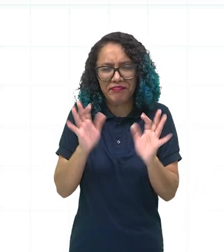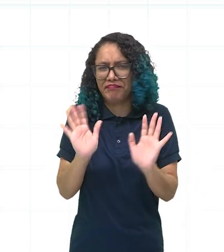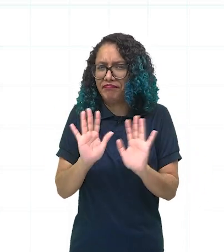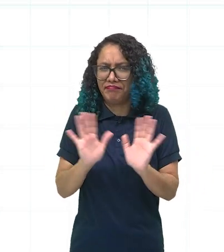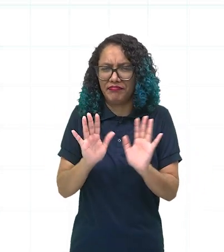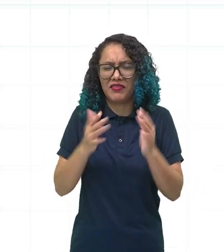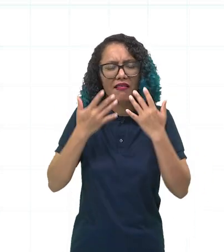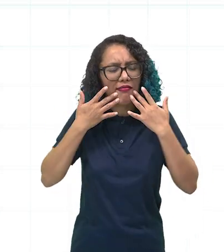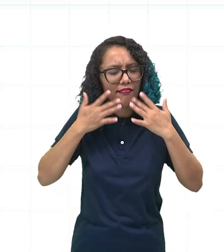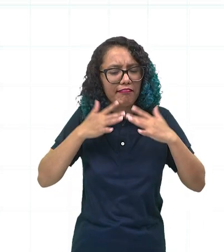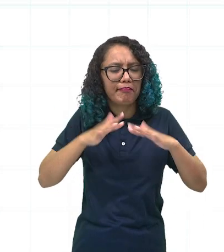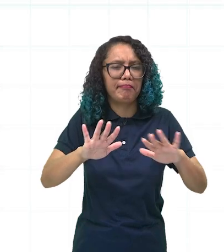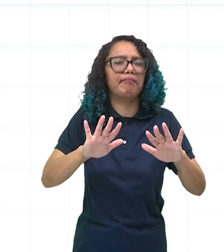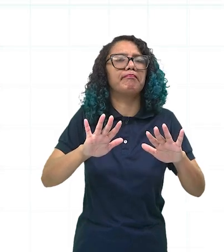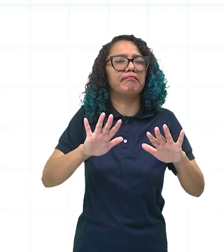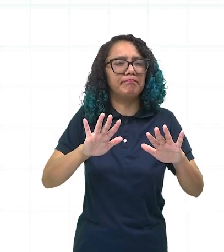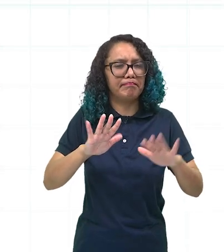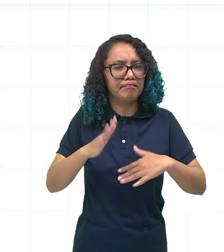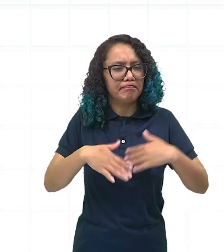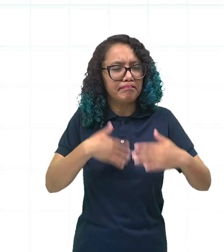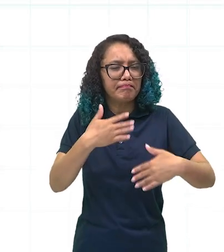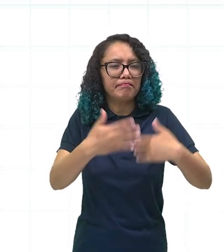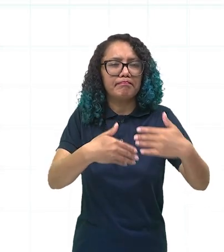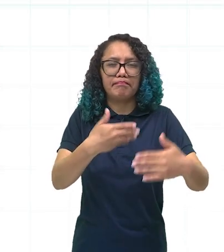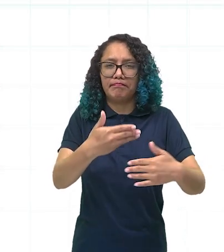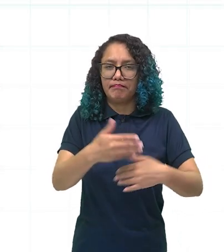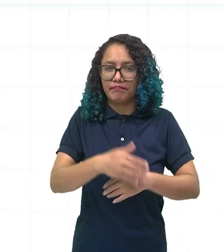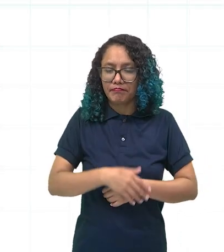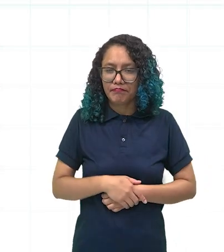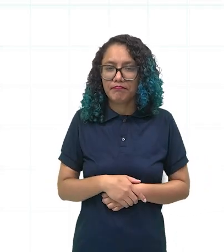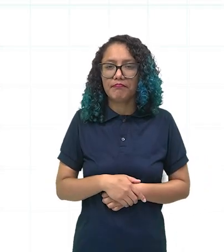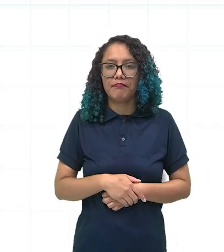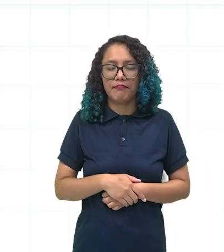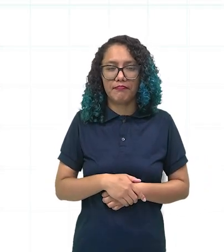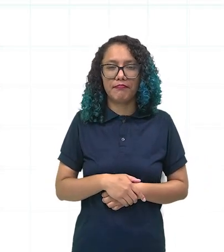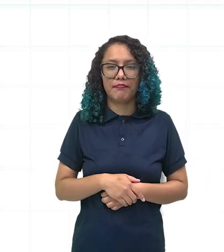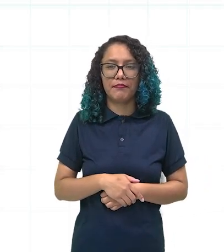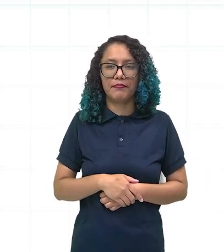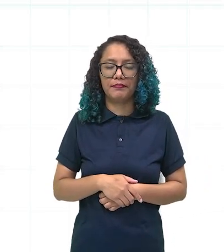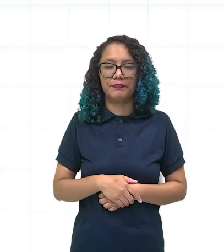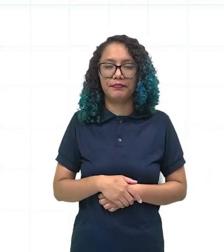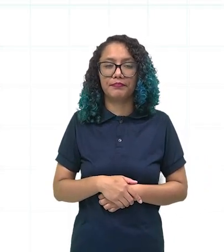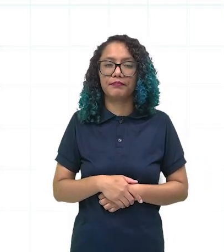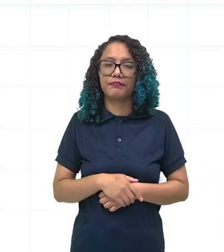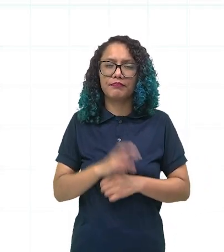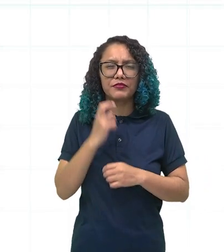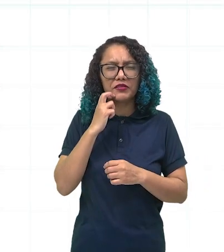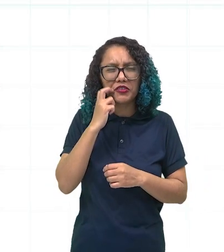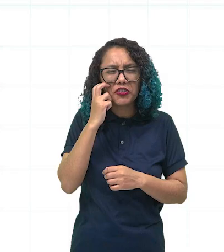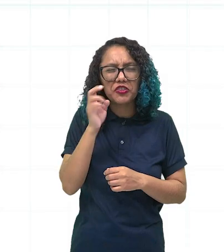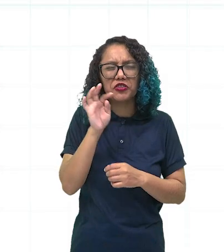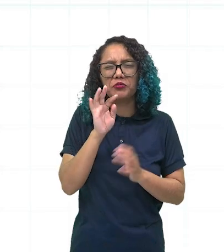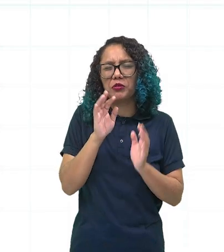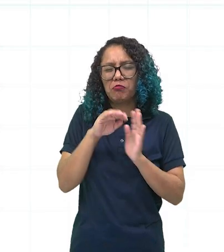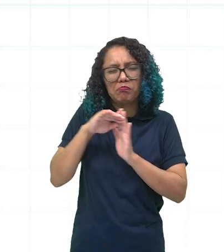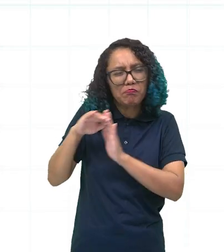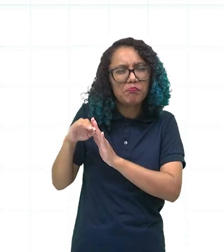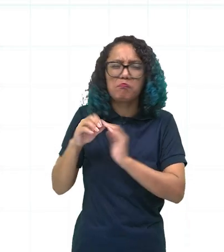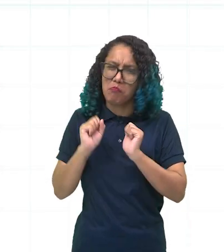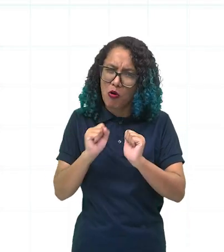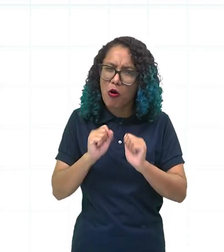Certo, gente? Então é isso. Então, não se deixem levar pela timidez. Vão em frente, vão lá e